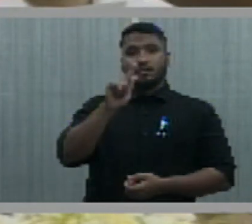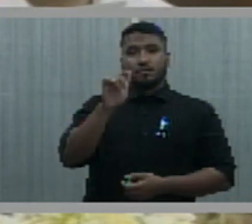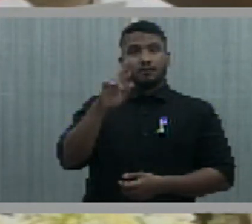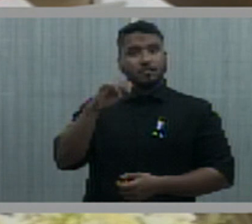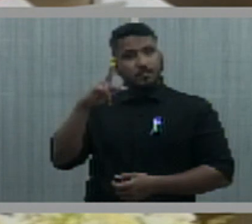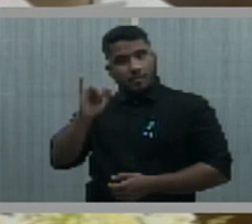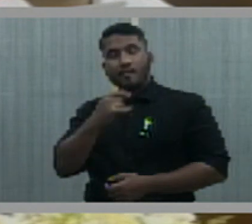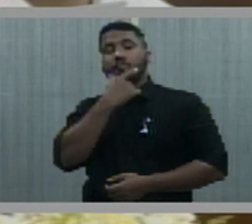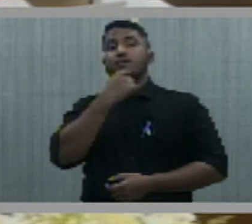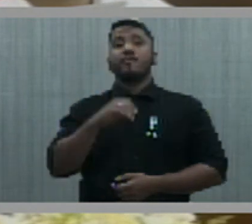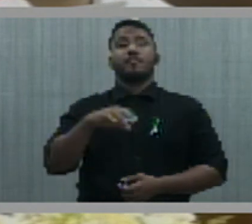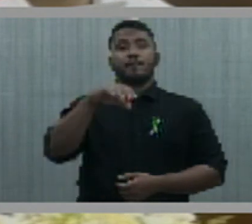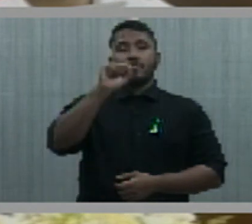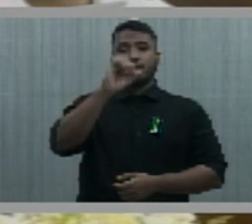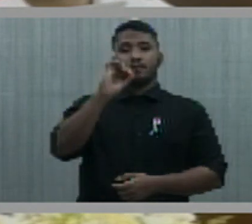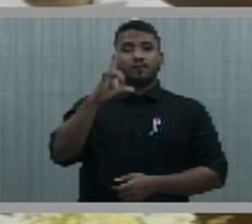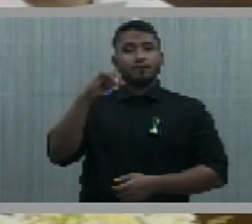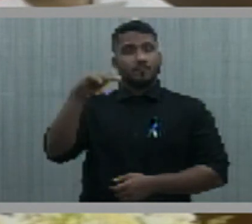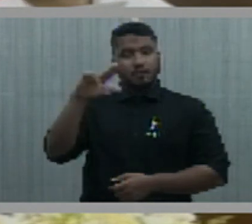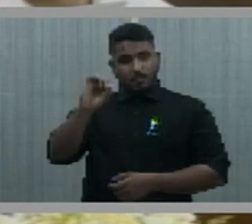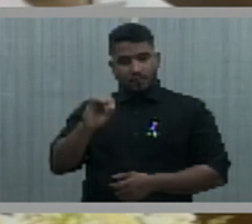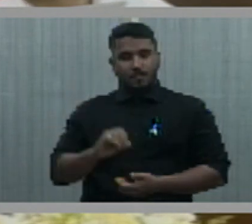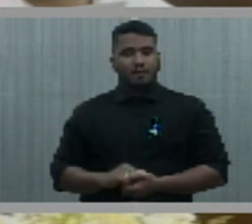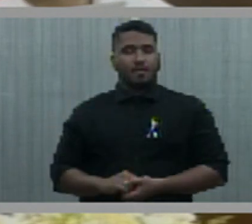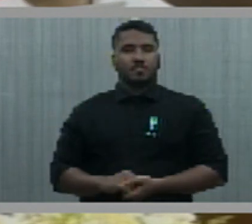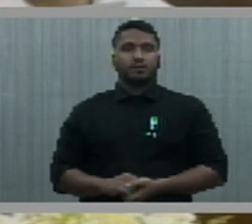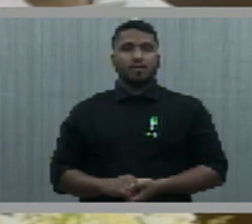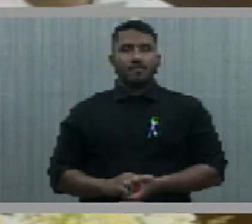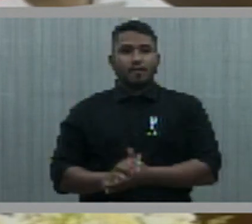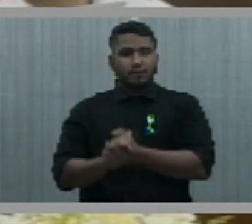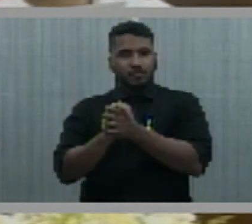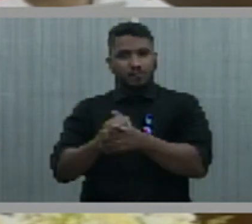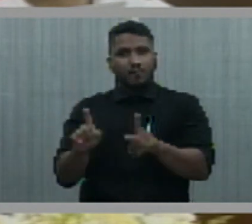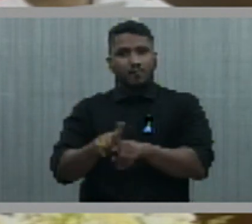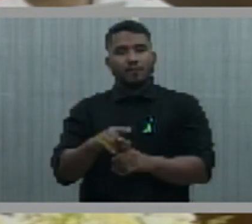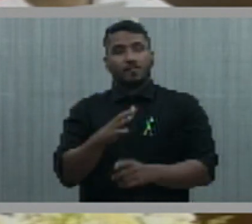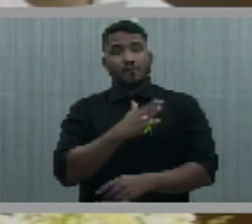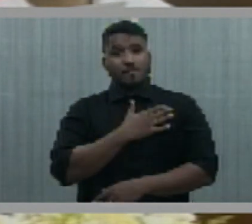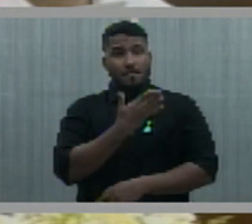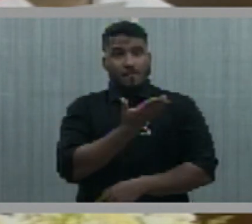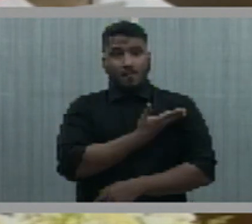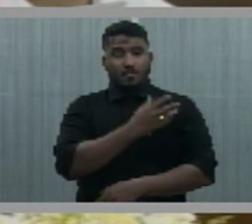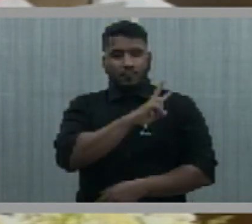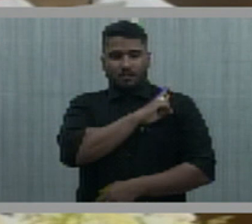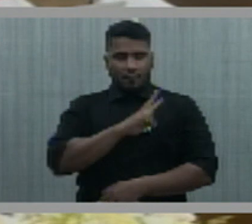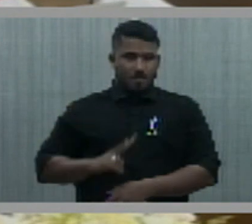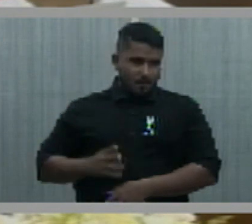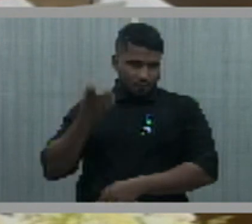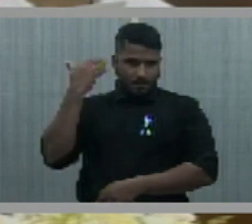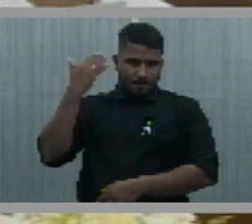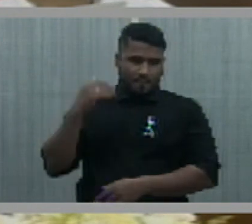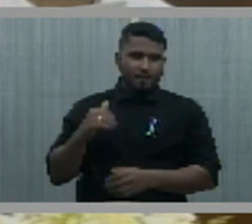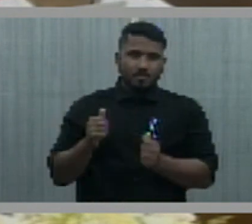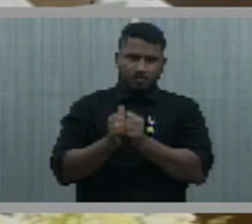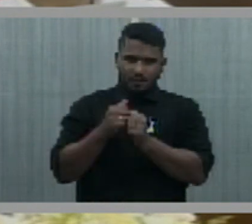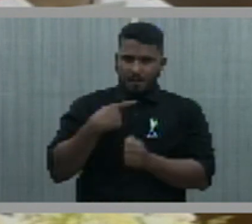doutor Décio Solano, cumprimentar. Foi meu colega vereador, quando eu fui vereadora de